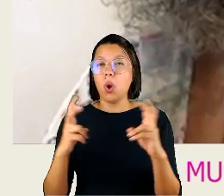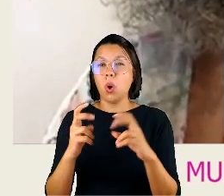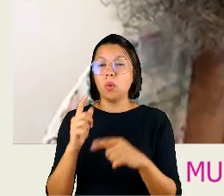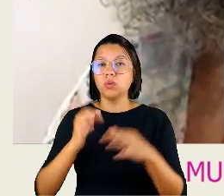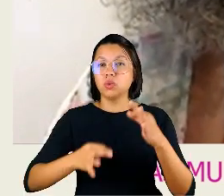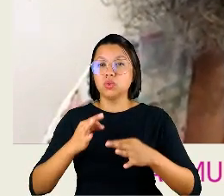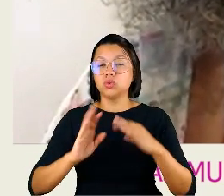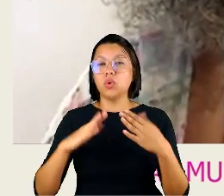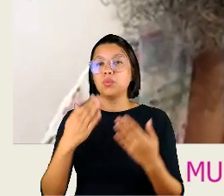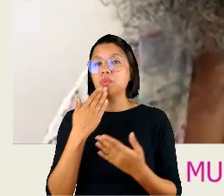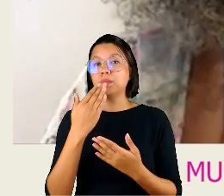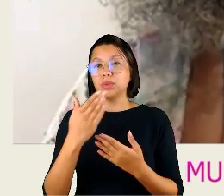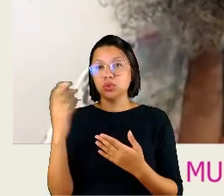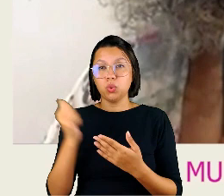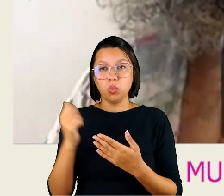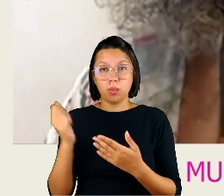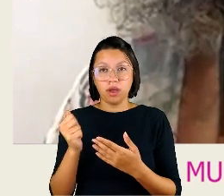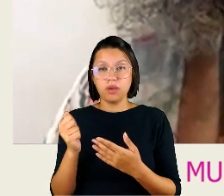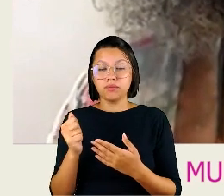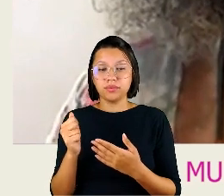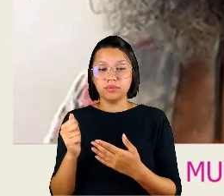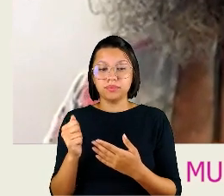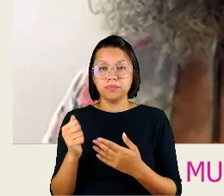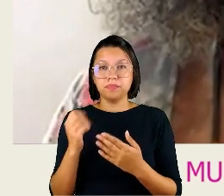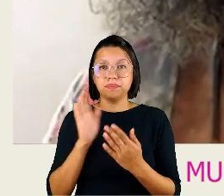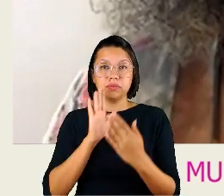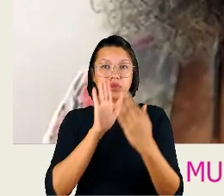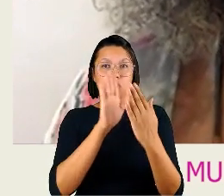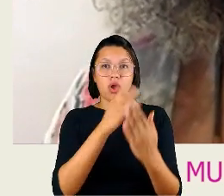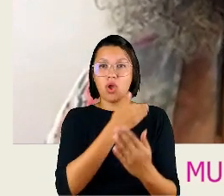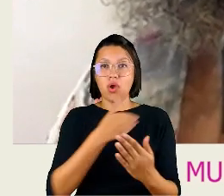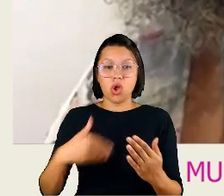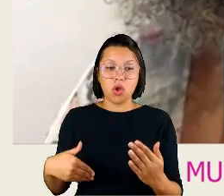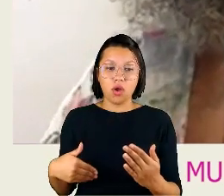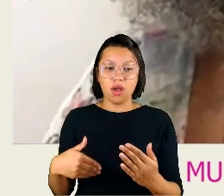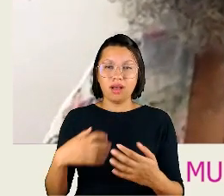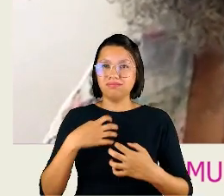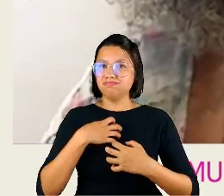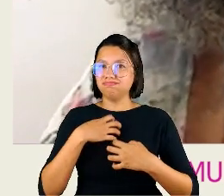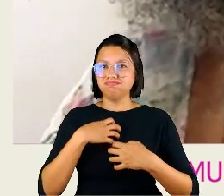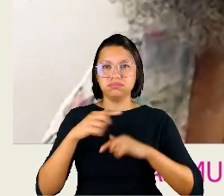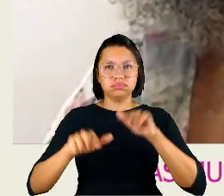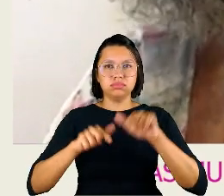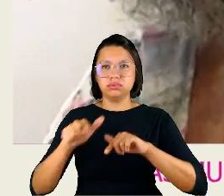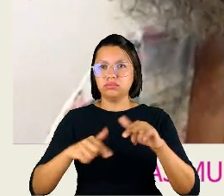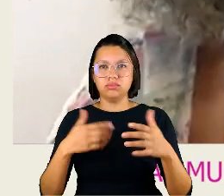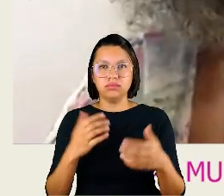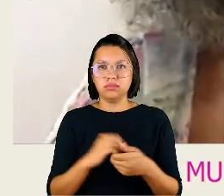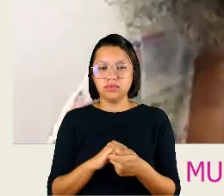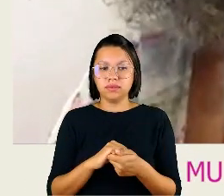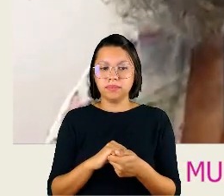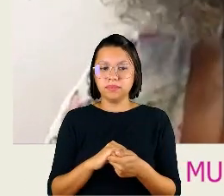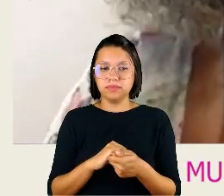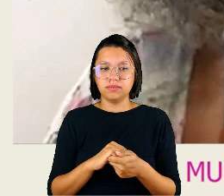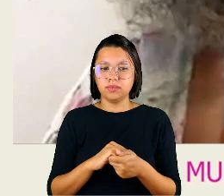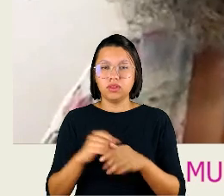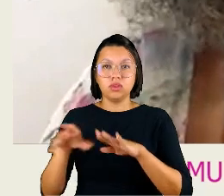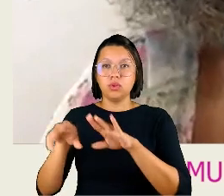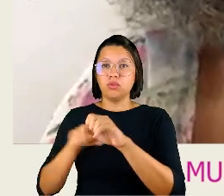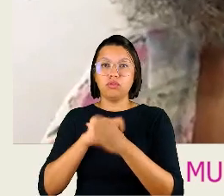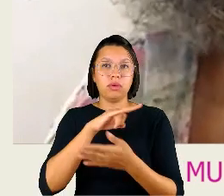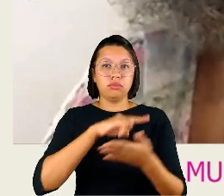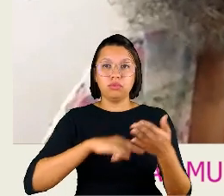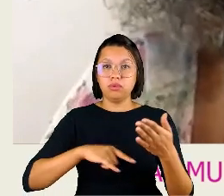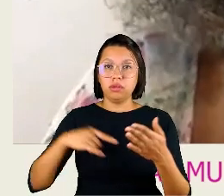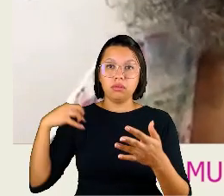quando vão pedir um benefício perante o governo, elas não se sentem trabalhando. Elas não formaram documentação